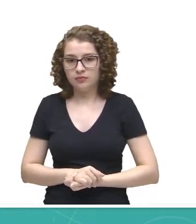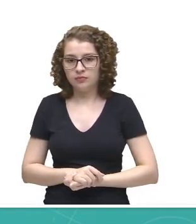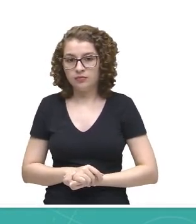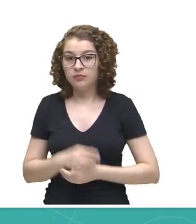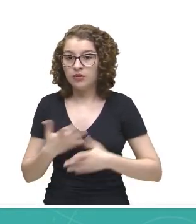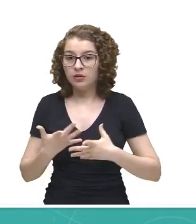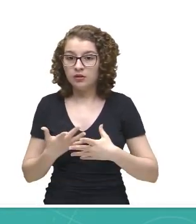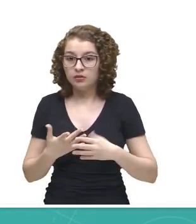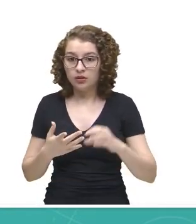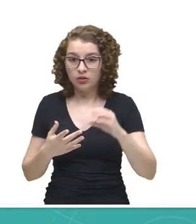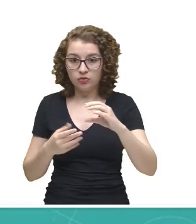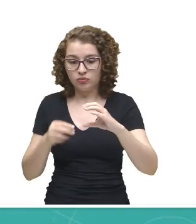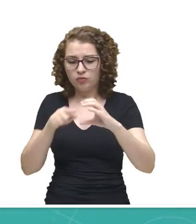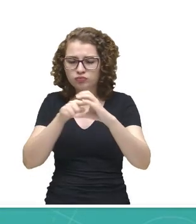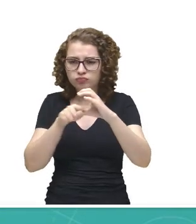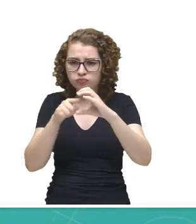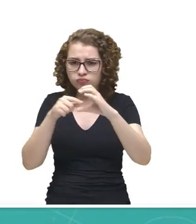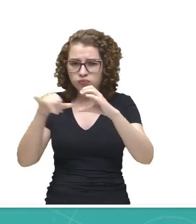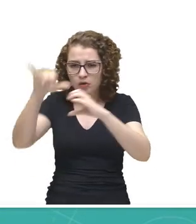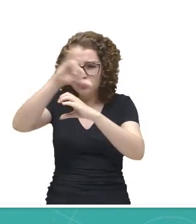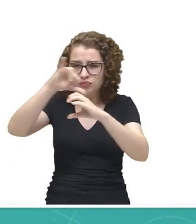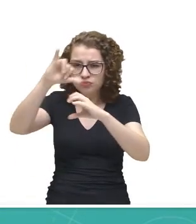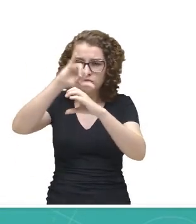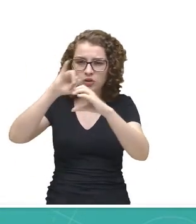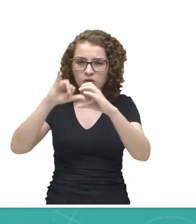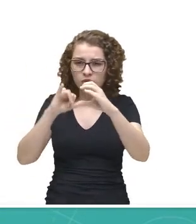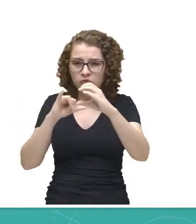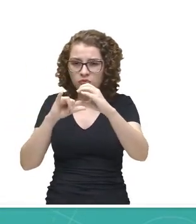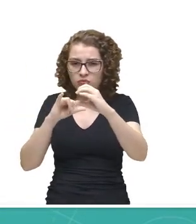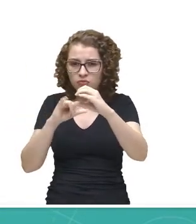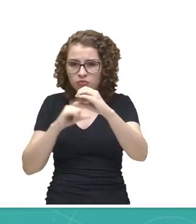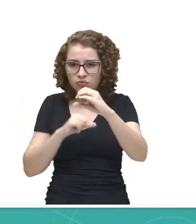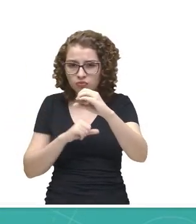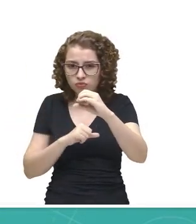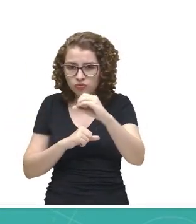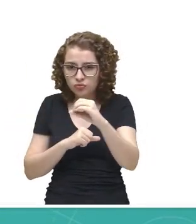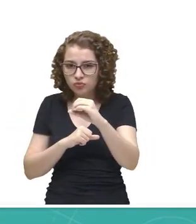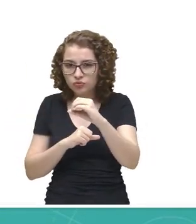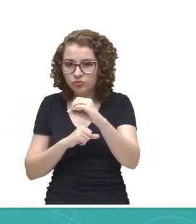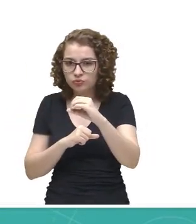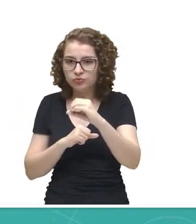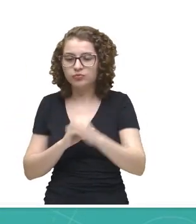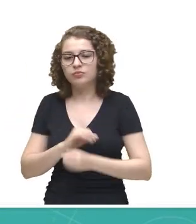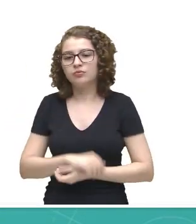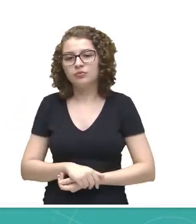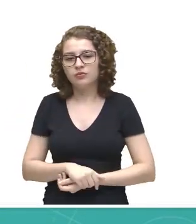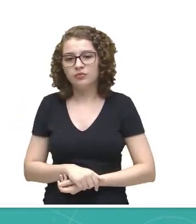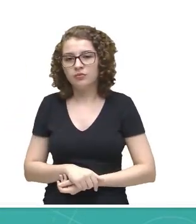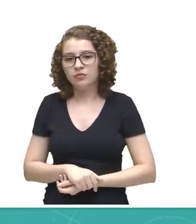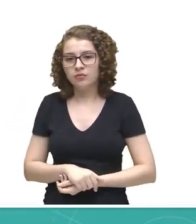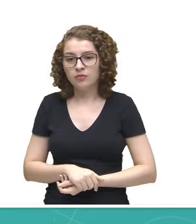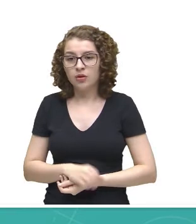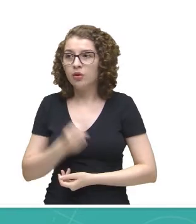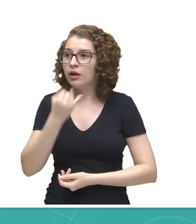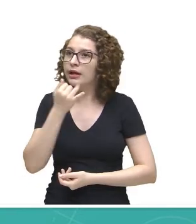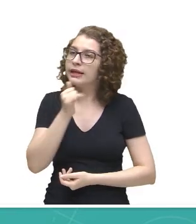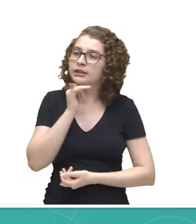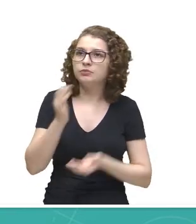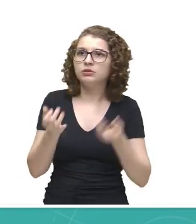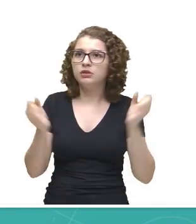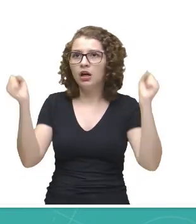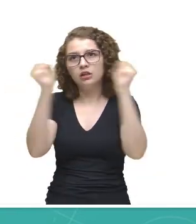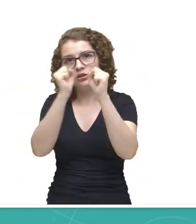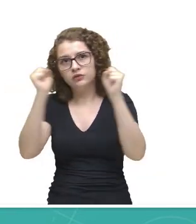perdendo essa gordura, realizando atividade física ou com uma alimentação mais balanceada e saudável, essa célula